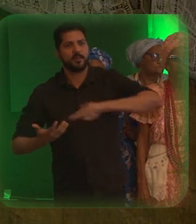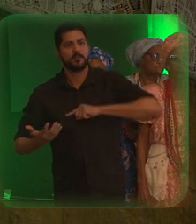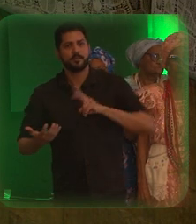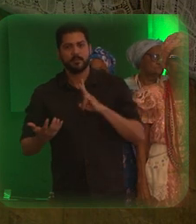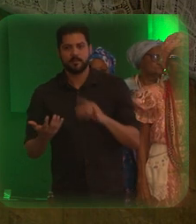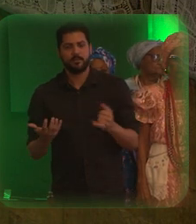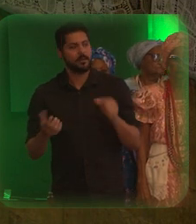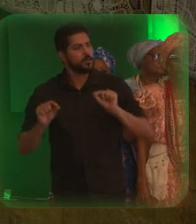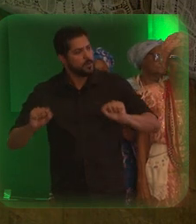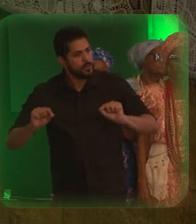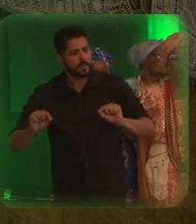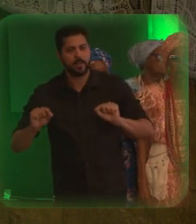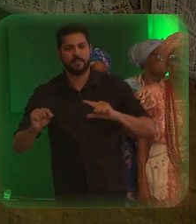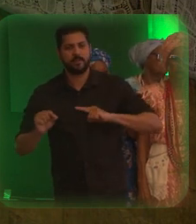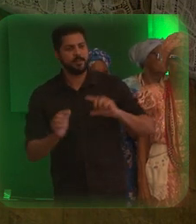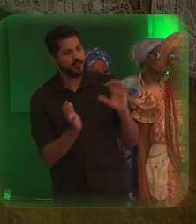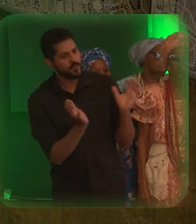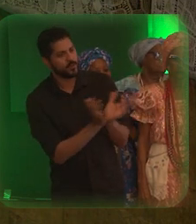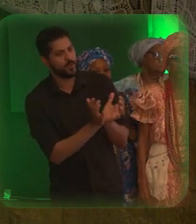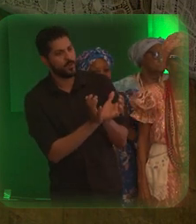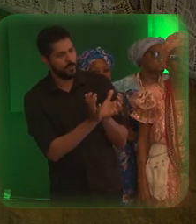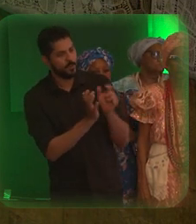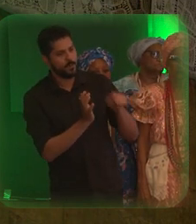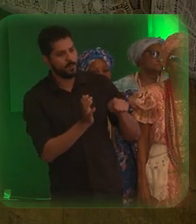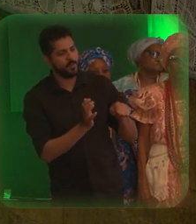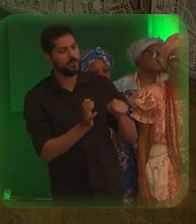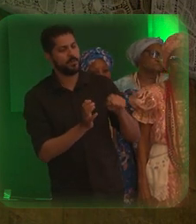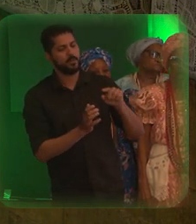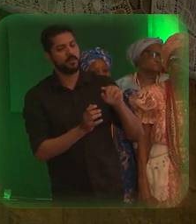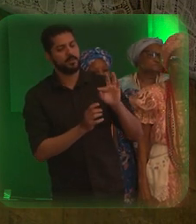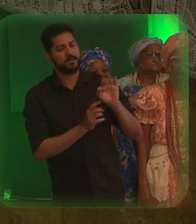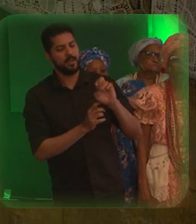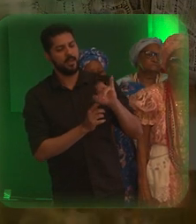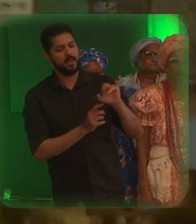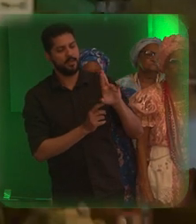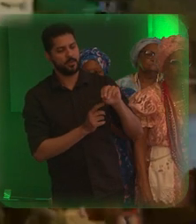receberemos o Terreiro de Xambá do nosso fórum.